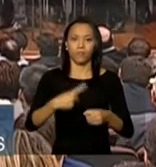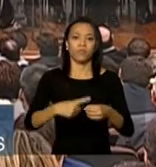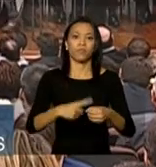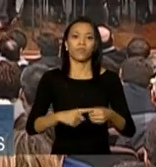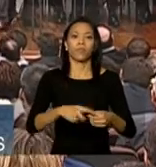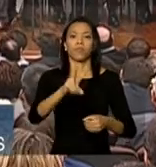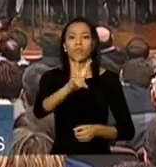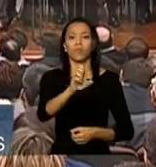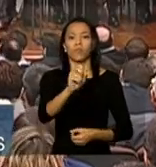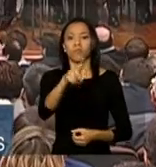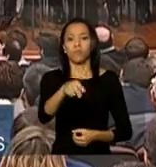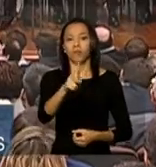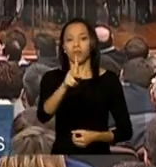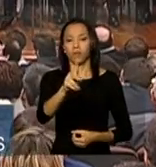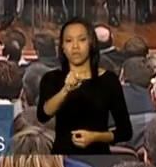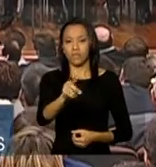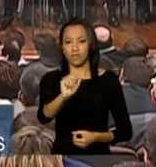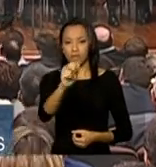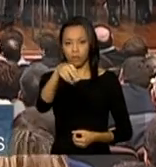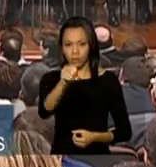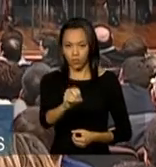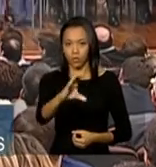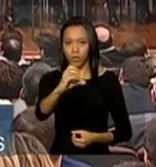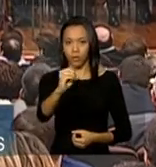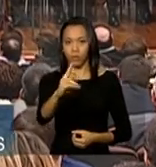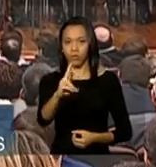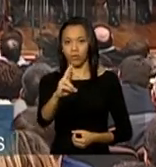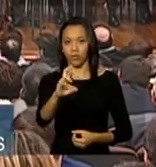Vespasiano Correia, Marcelo Portaluppi.